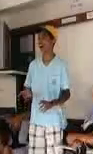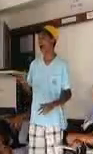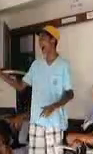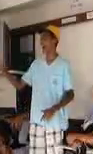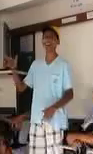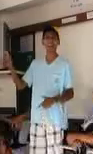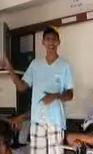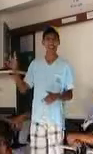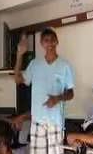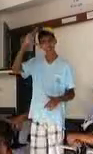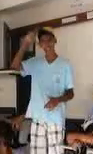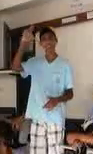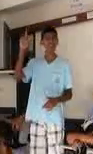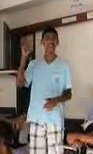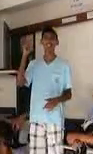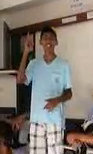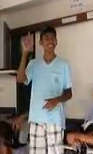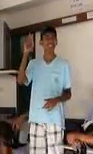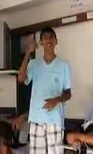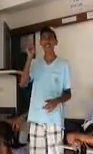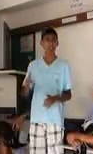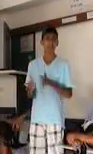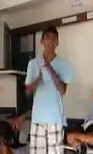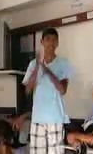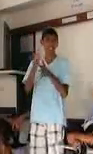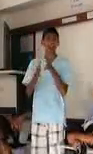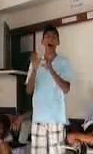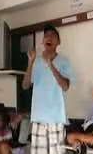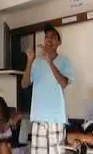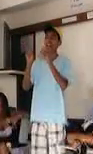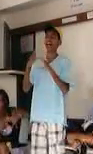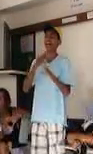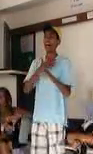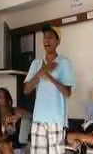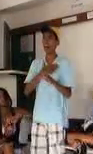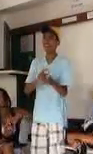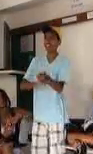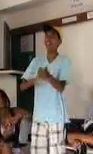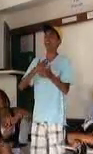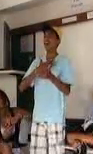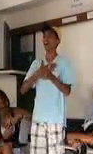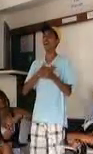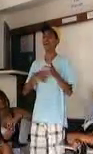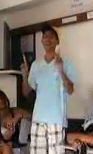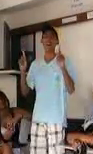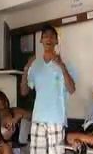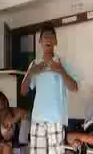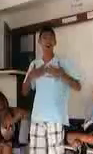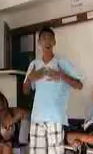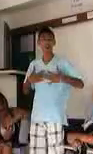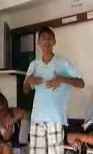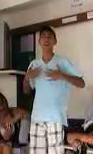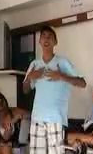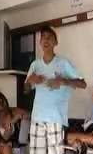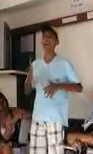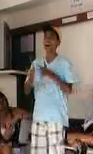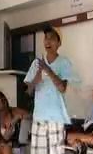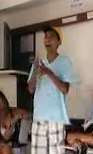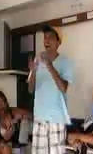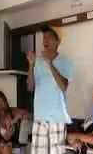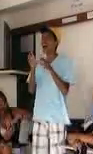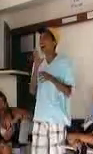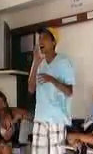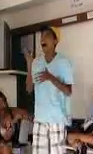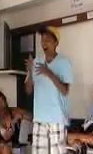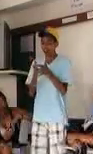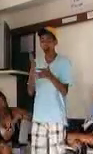língua. Paulo no encontro dos polos da Rocinha. Aí a Nara também não sabia Libras, ficava nervosa. Mas aí